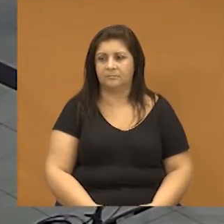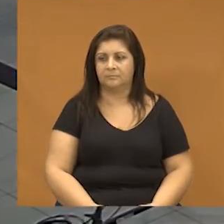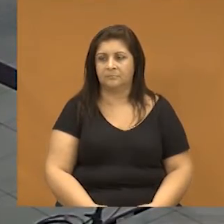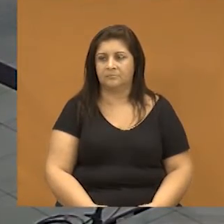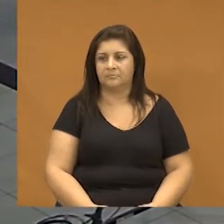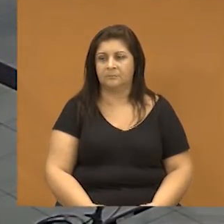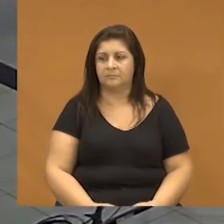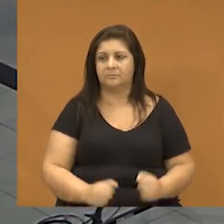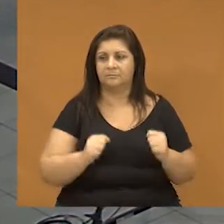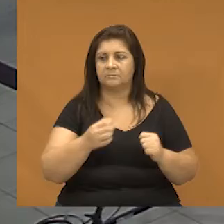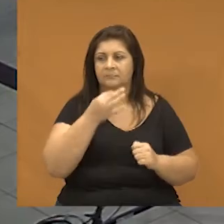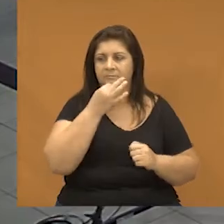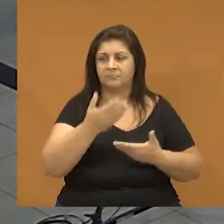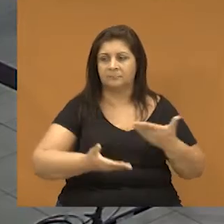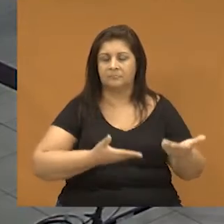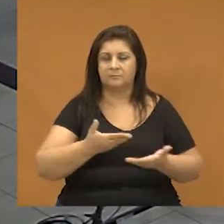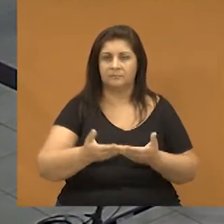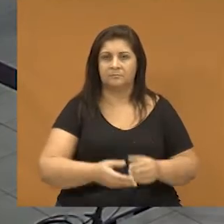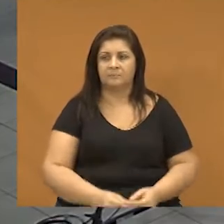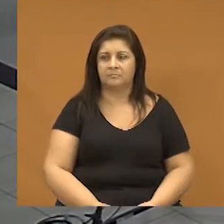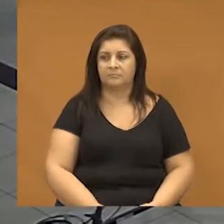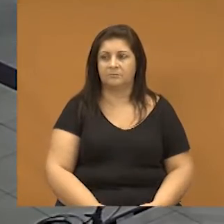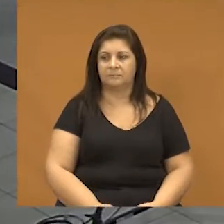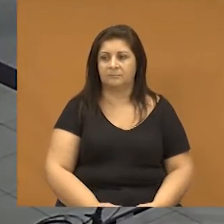O projeto continua em discussão.